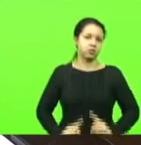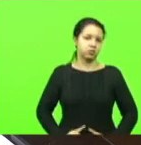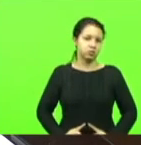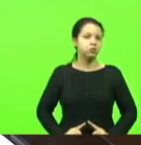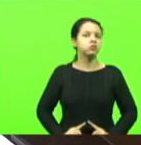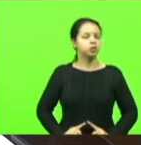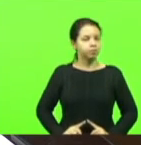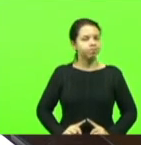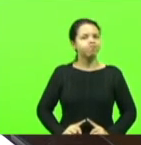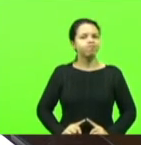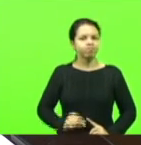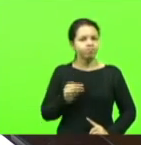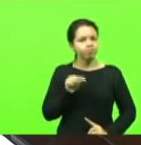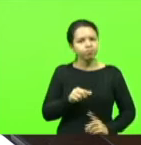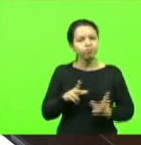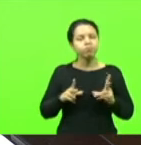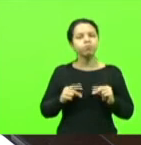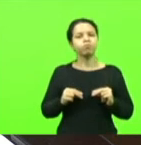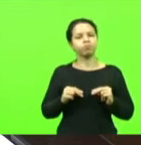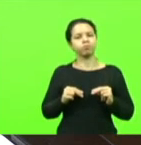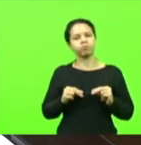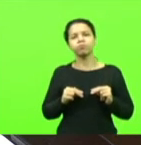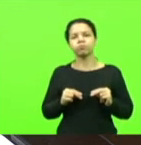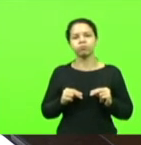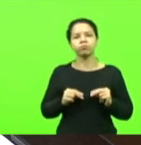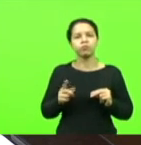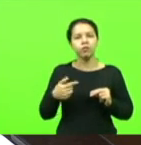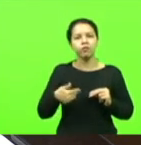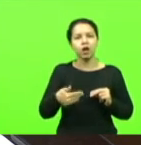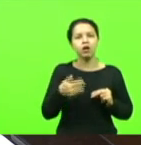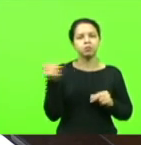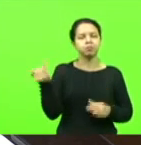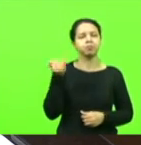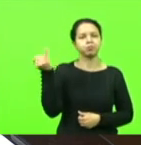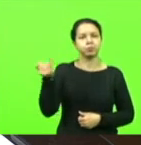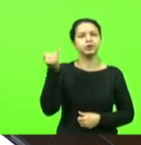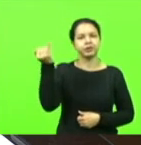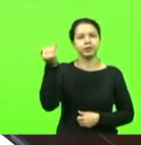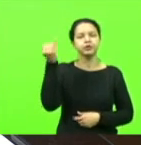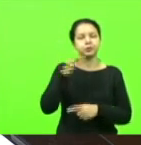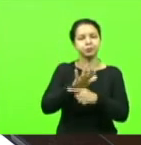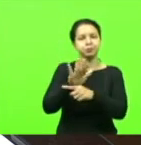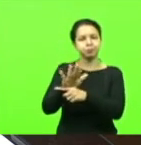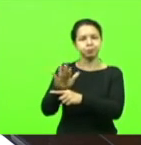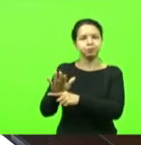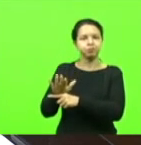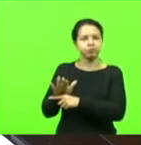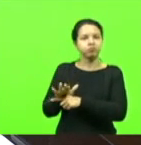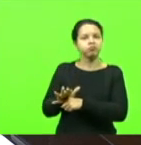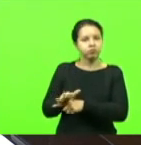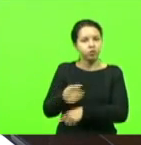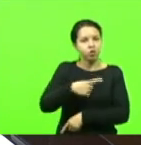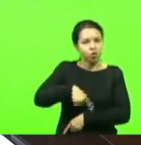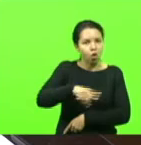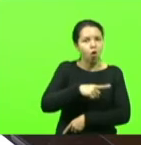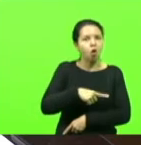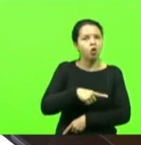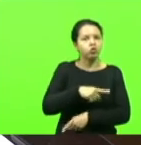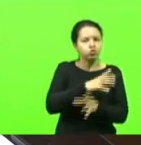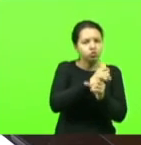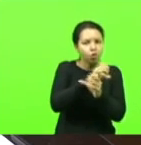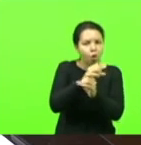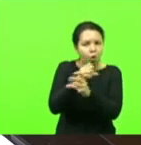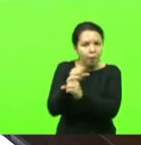que tem mérito é um tenho certeza que será muito útil e para que possamos ter esses